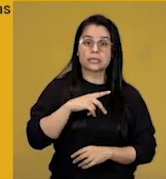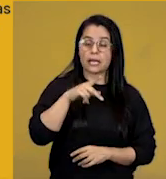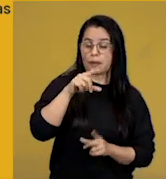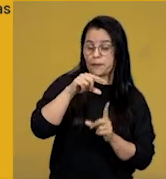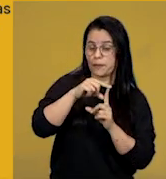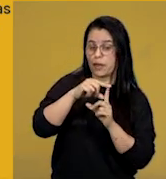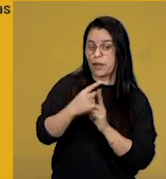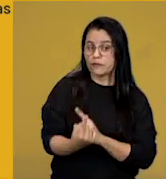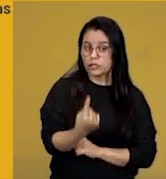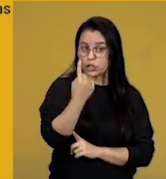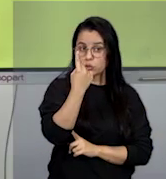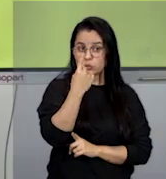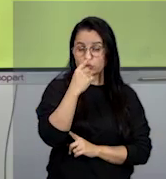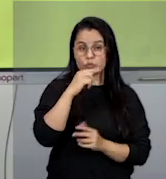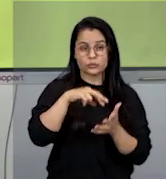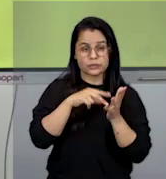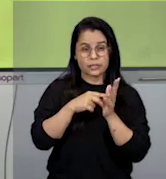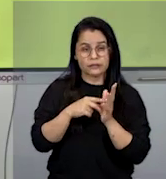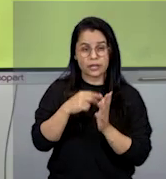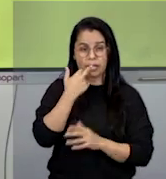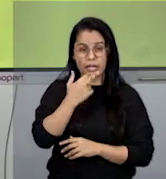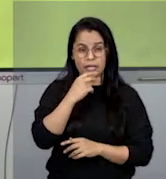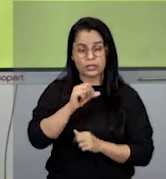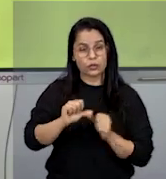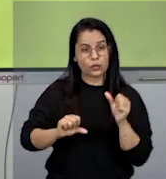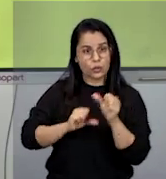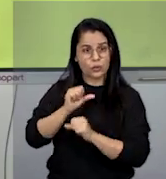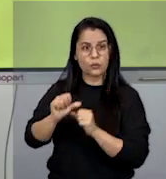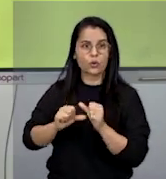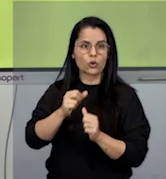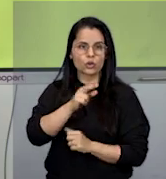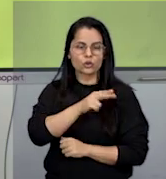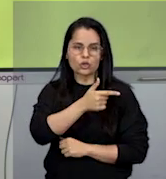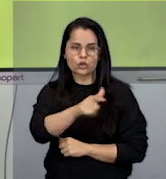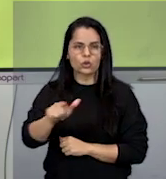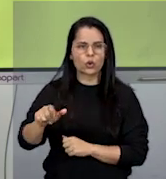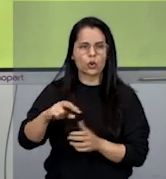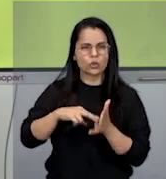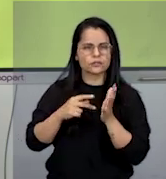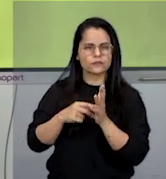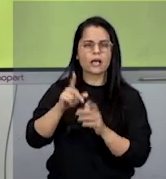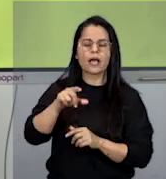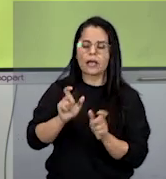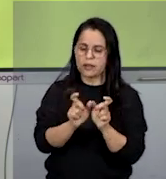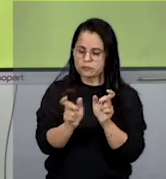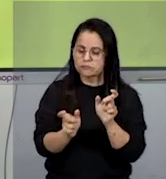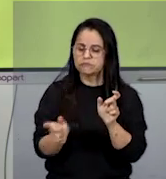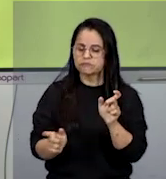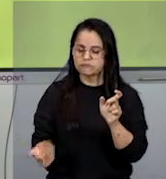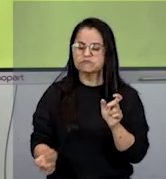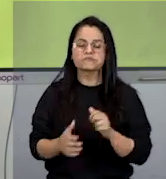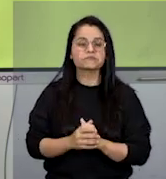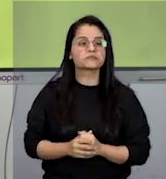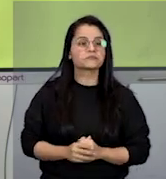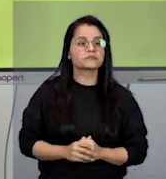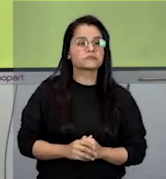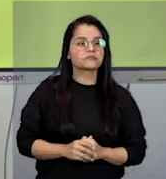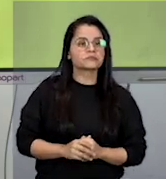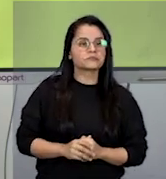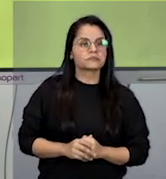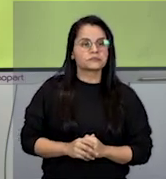um significado no idioma e ela passa a ser utilizada em vários significados, ela tornou a palavra